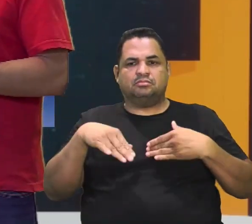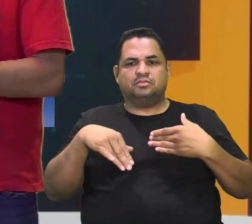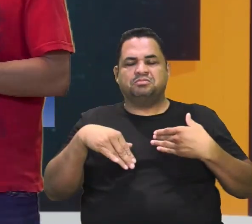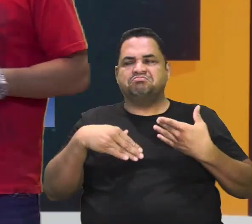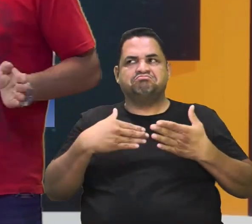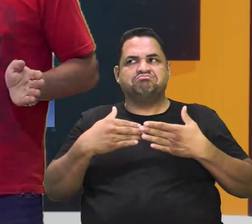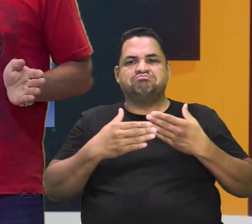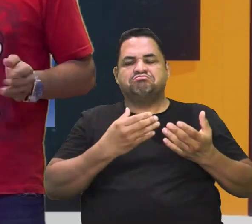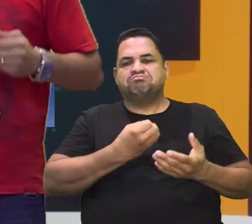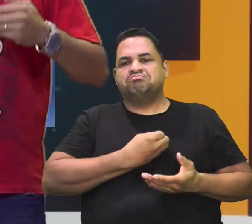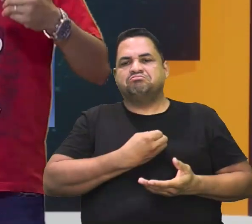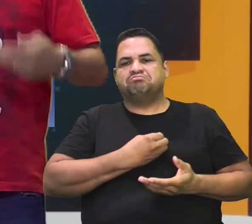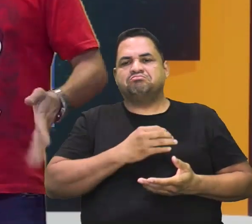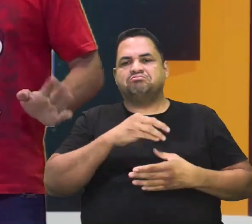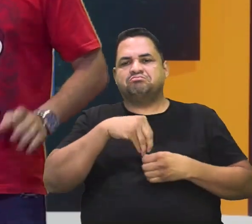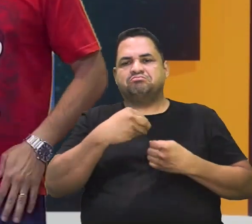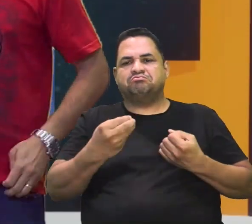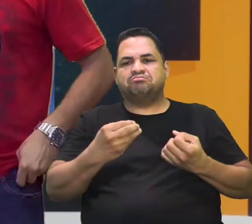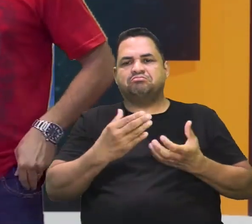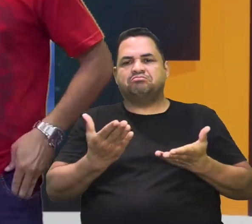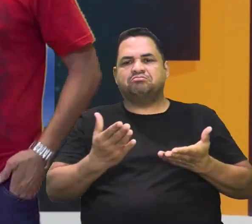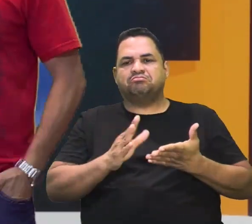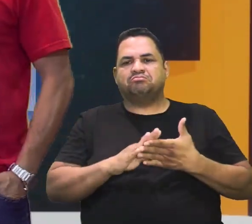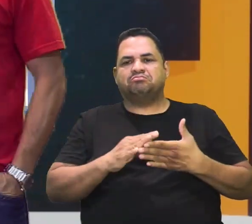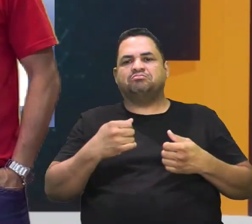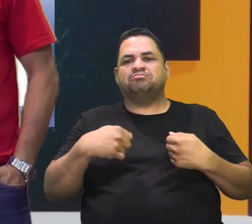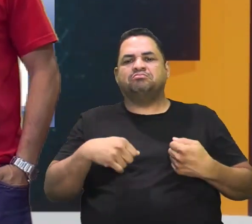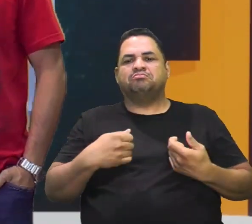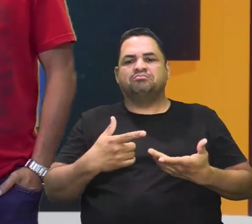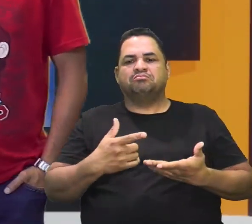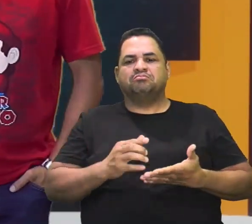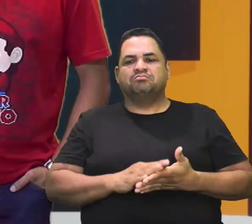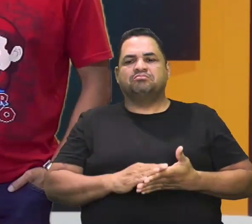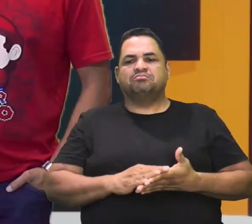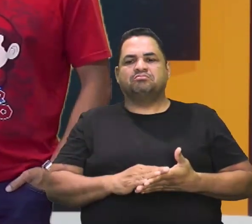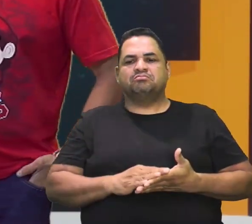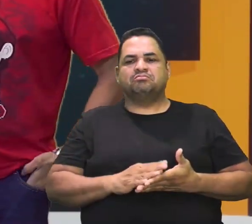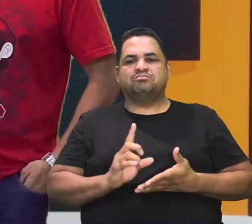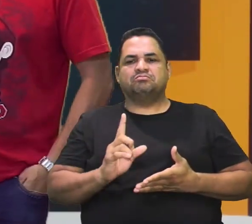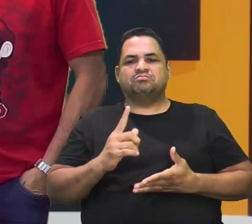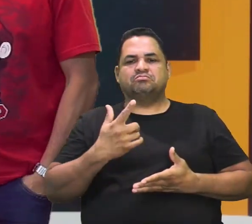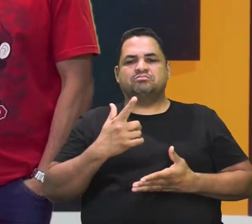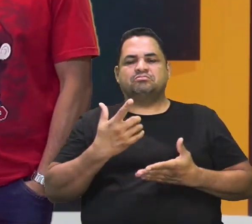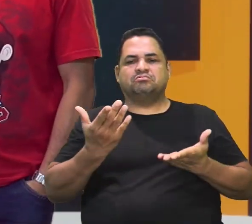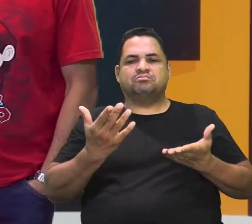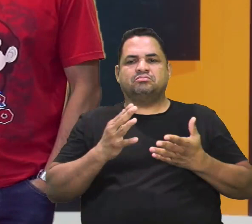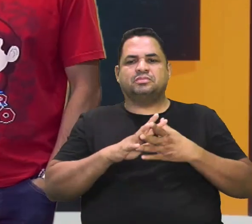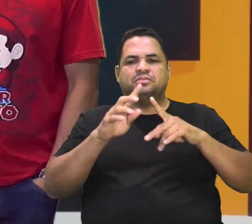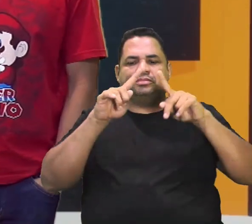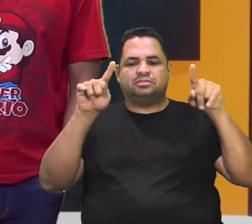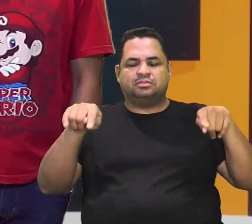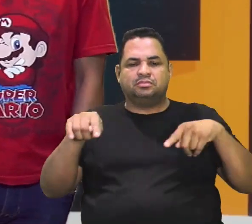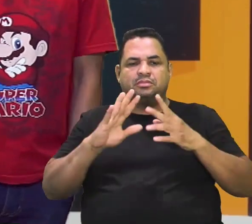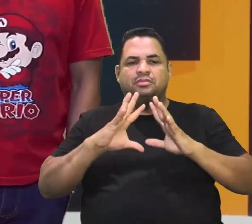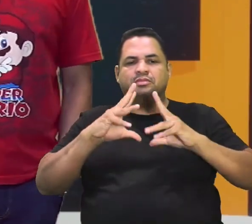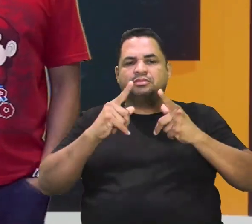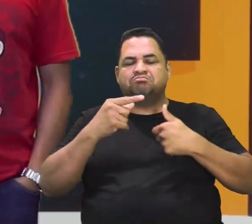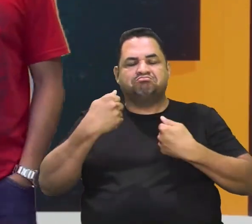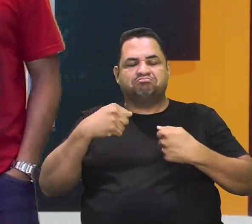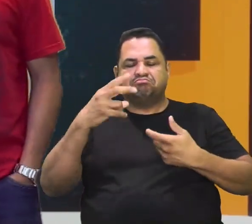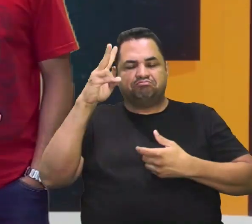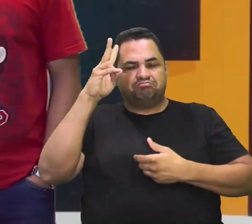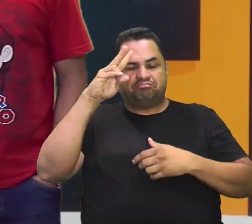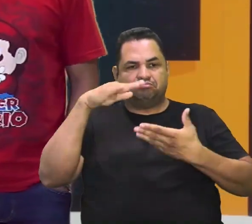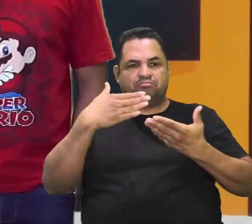outro valor fora desses três, aí não. Aí é obrigatoriedade dele, porque assim, ninguém é obrigado a lembrar aquela tabelinha toda. E como já foi